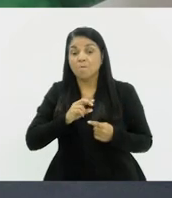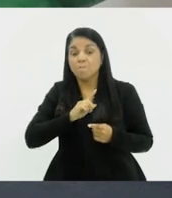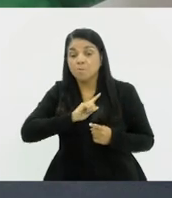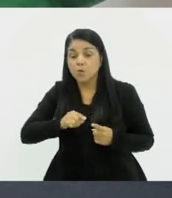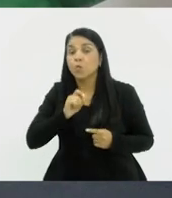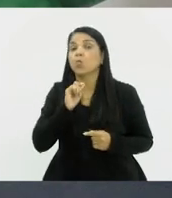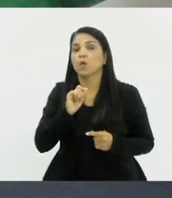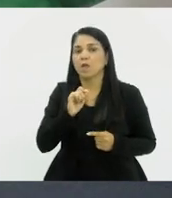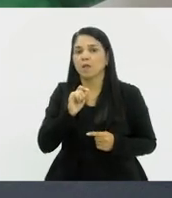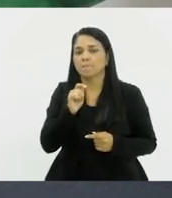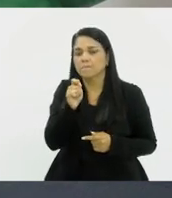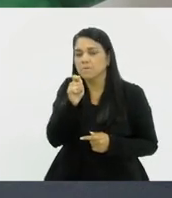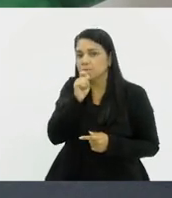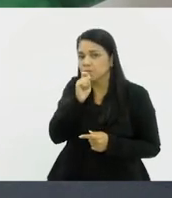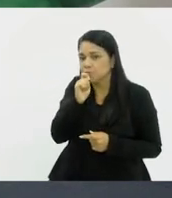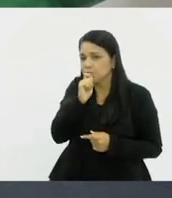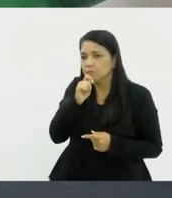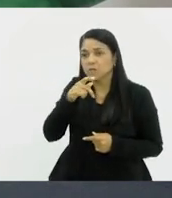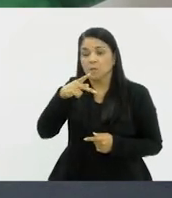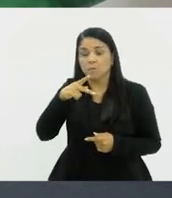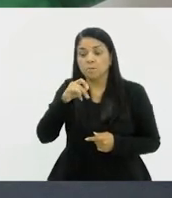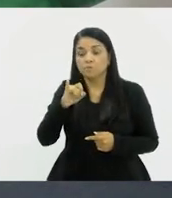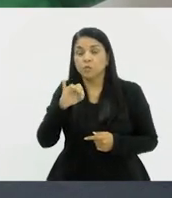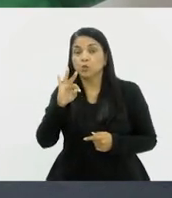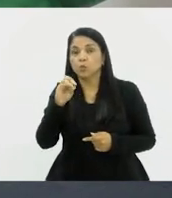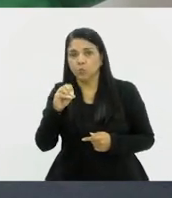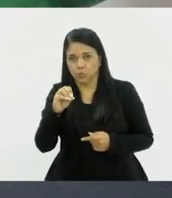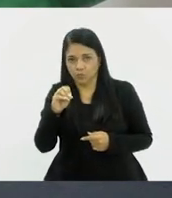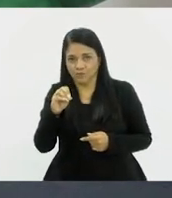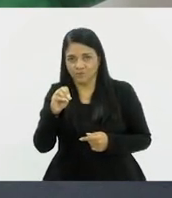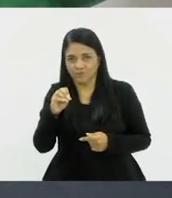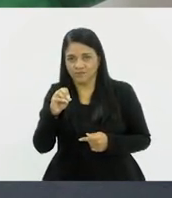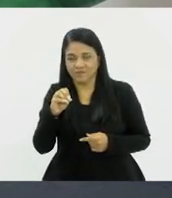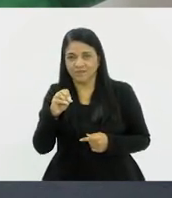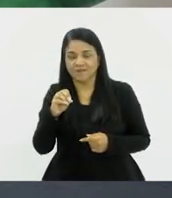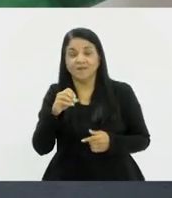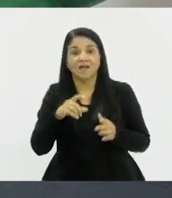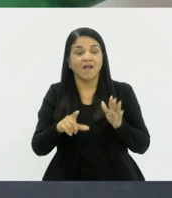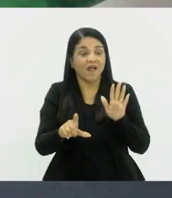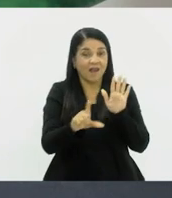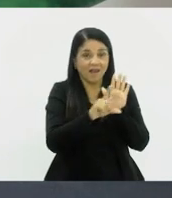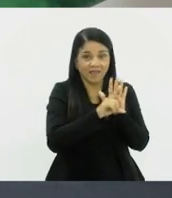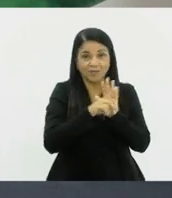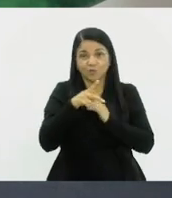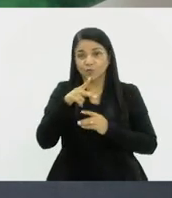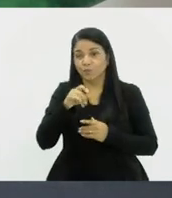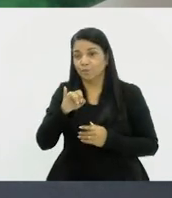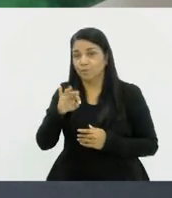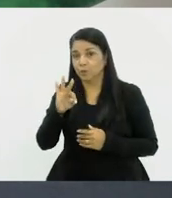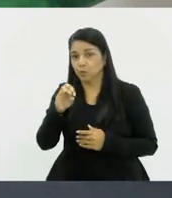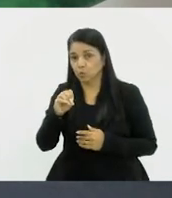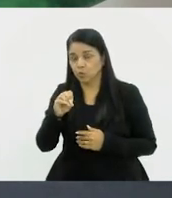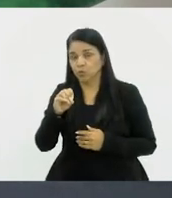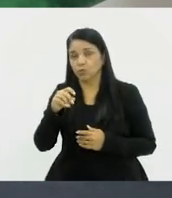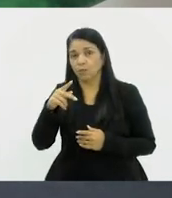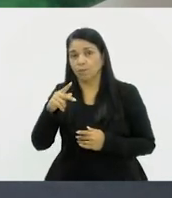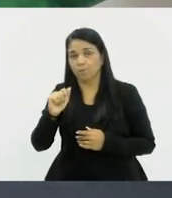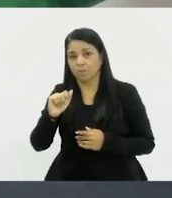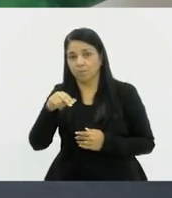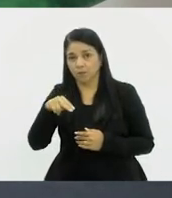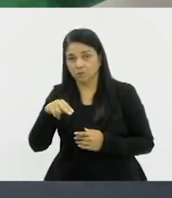tradicional né é interessante que mesmo com a lei do pito do pão em 1898 várias